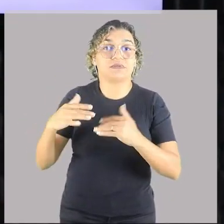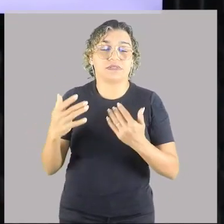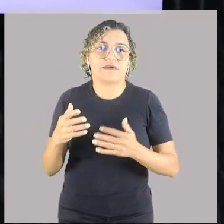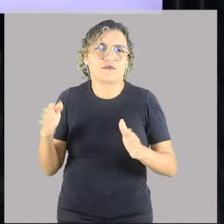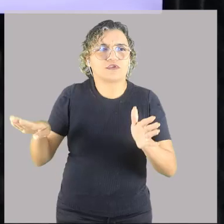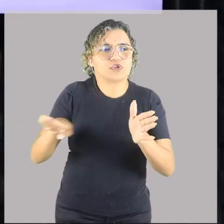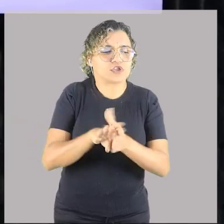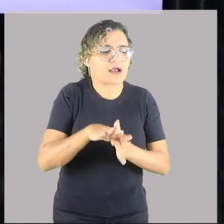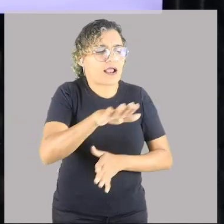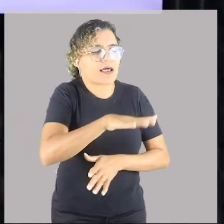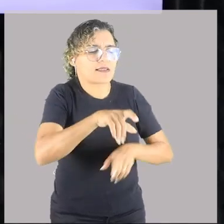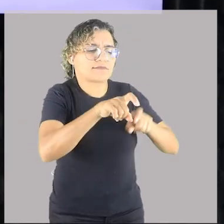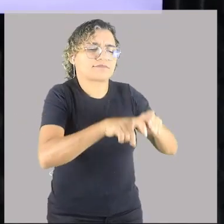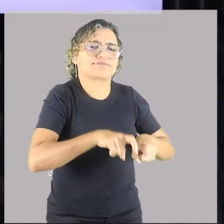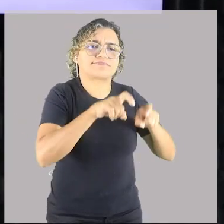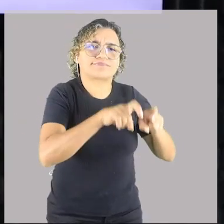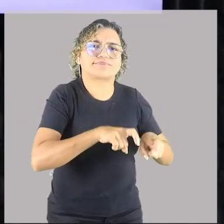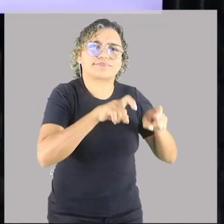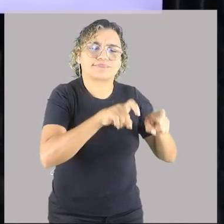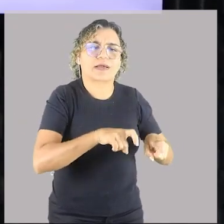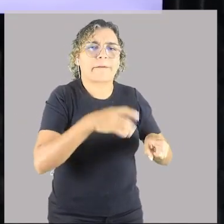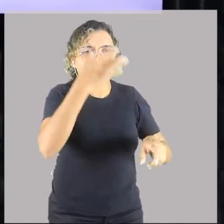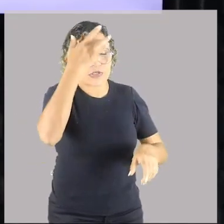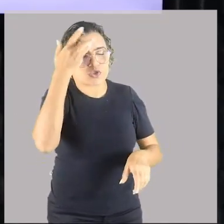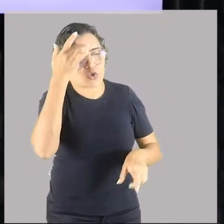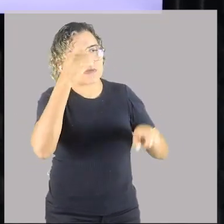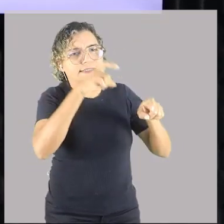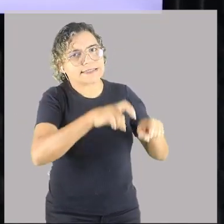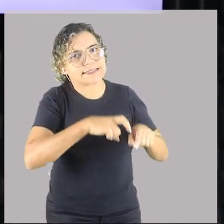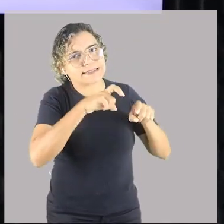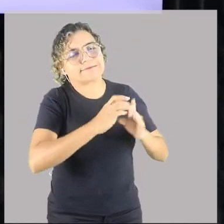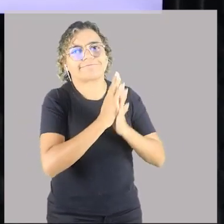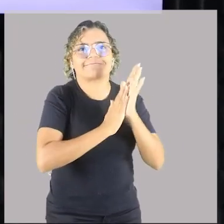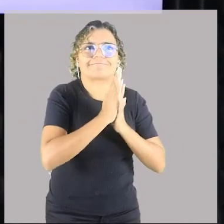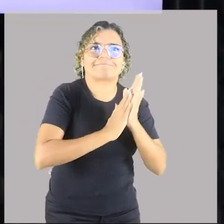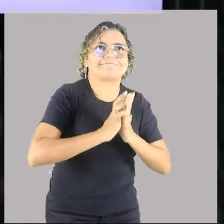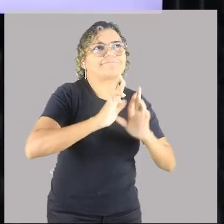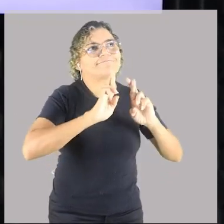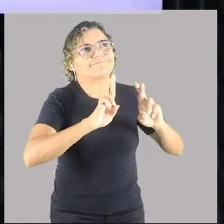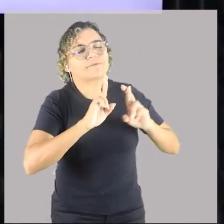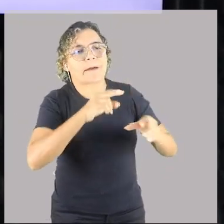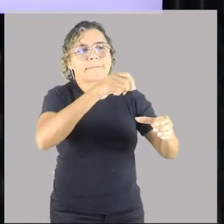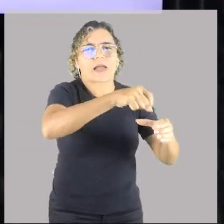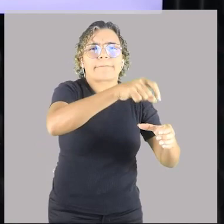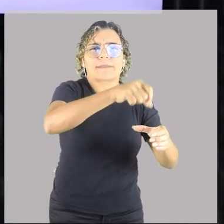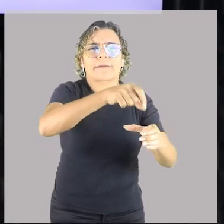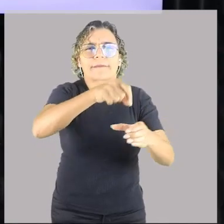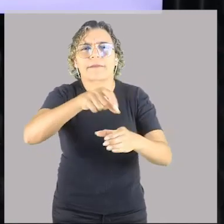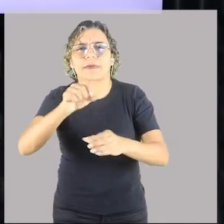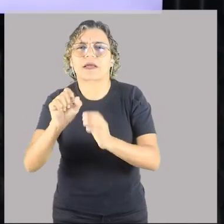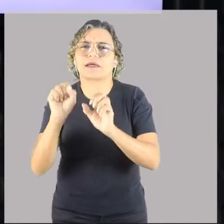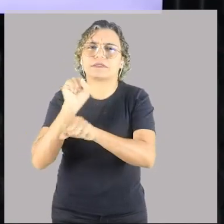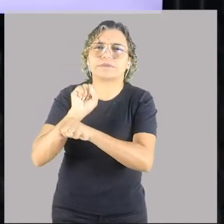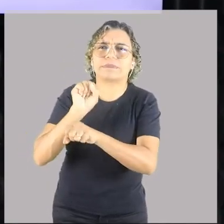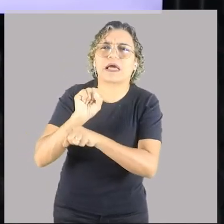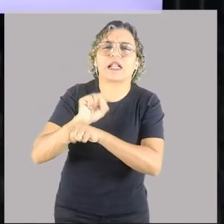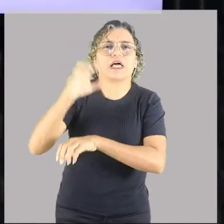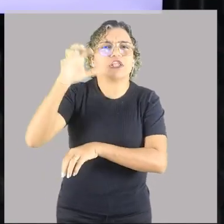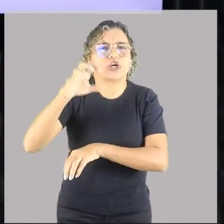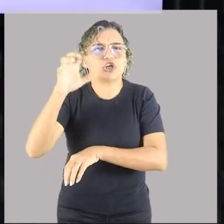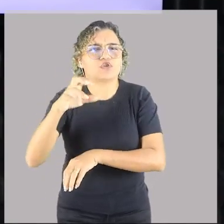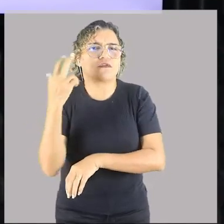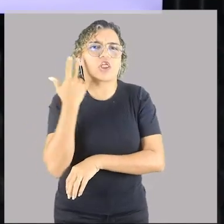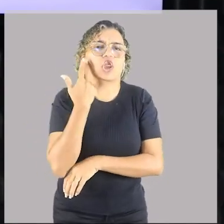no espaço rural, o agricultor que está ali naquela expectativa, né, daquela chuva de uma